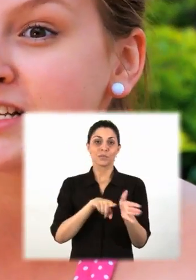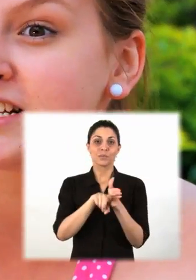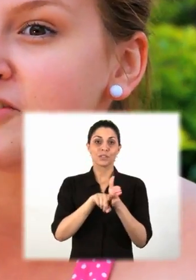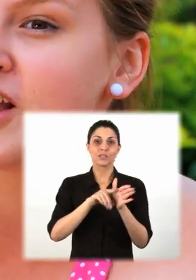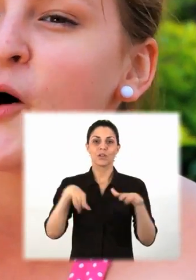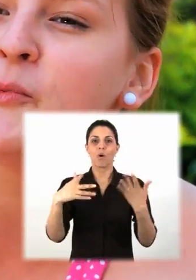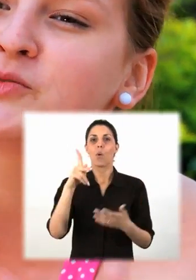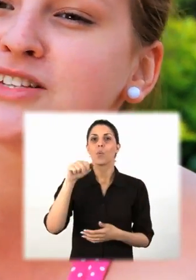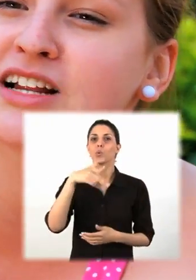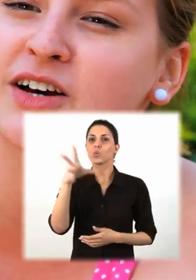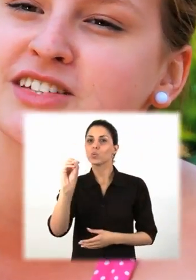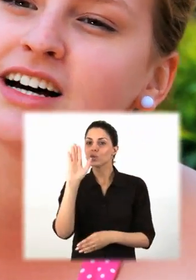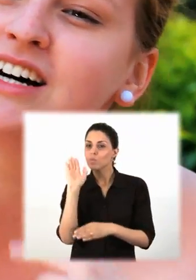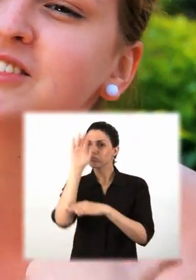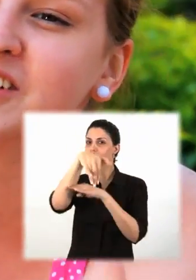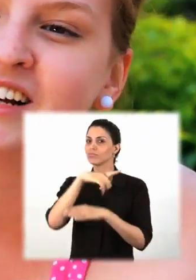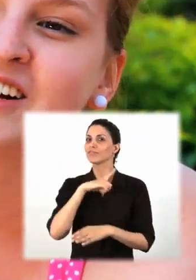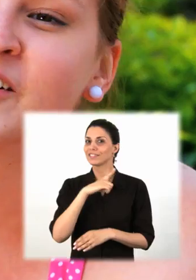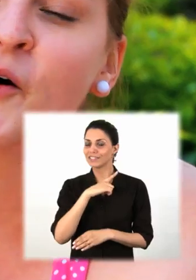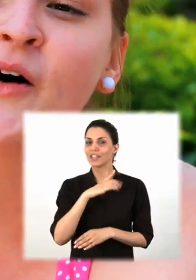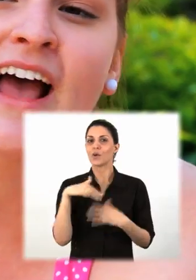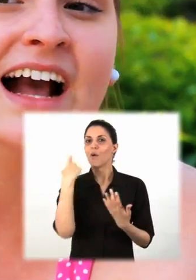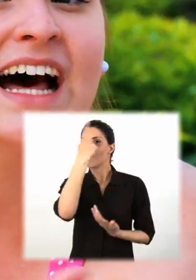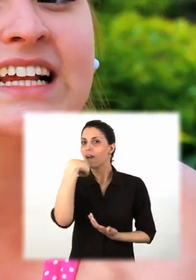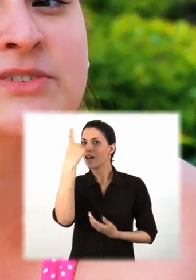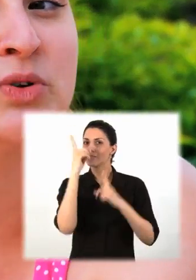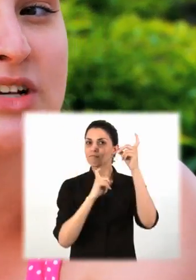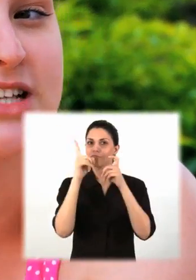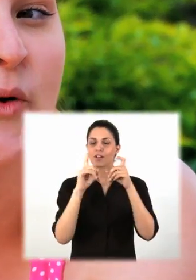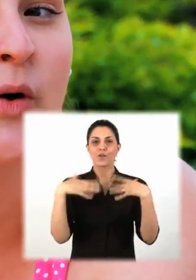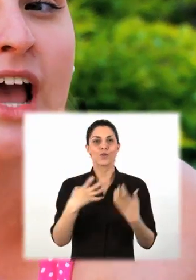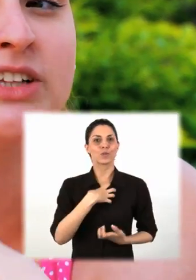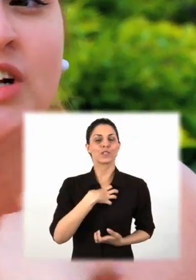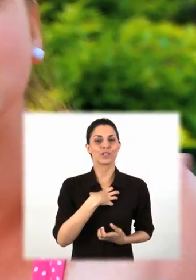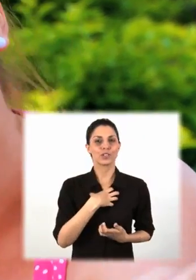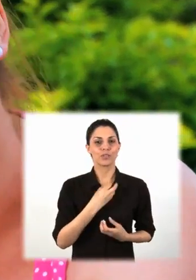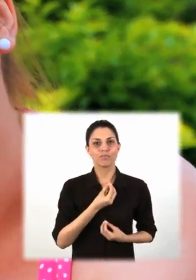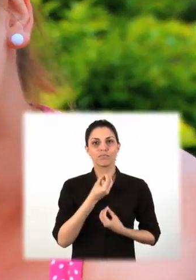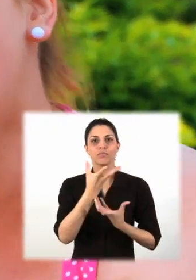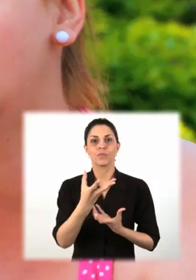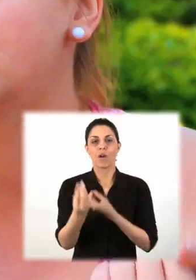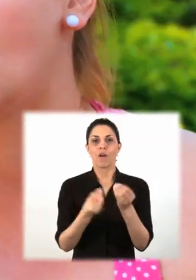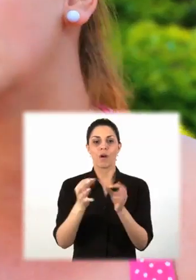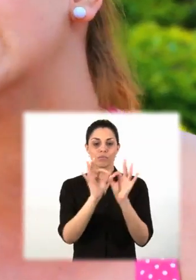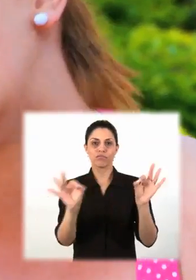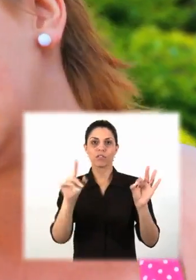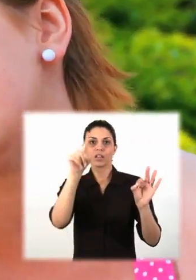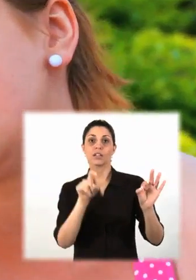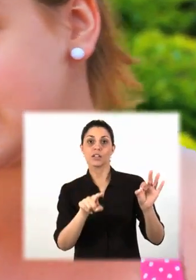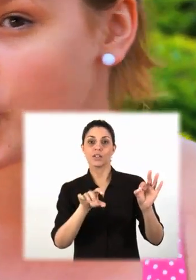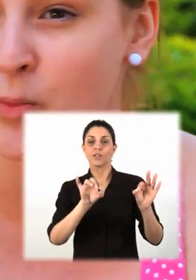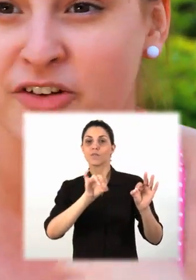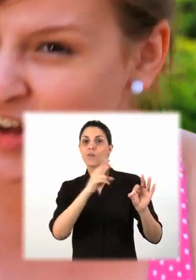própria pesquisa, ver qual pontuação que ela tá usando, qual é a cara de pontuação, qual que é a entonação de pontuação, como ela dá